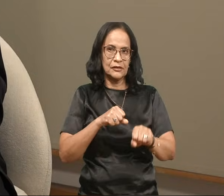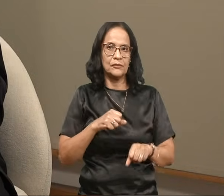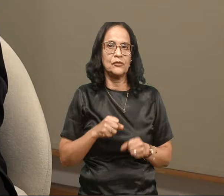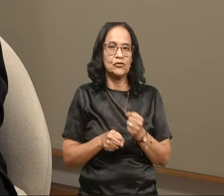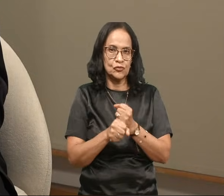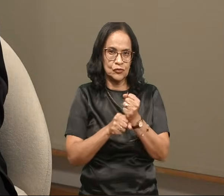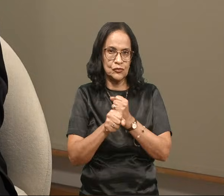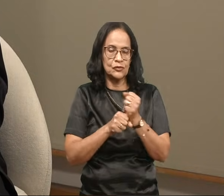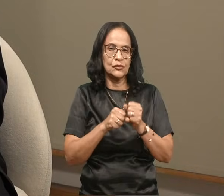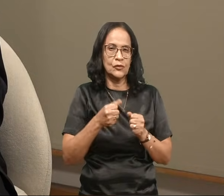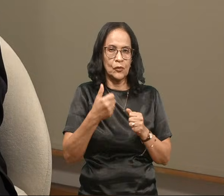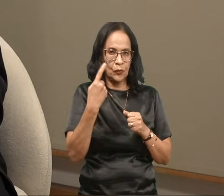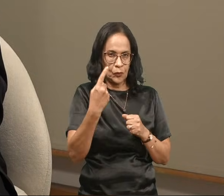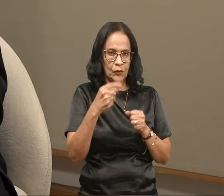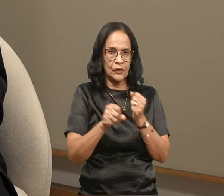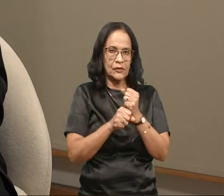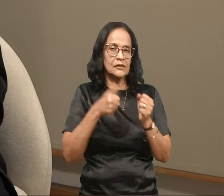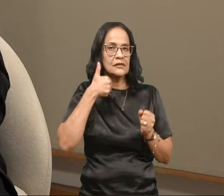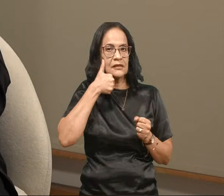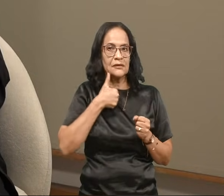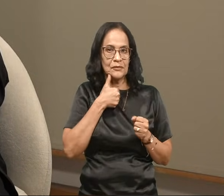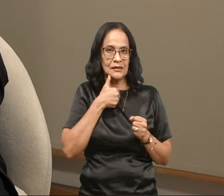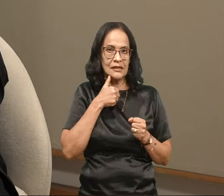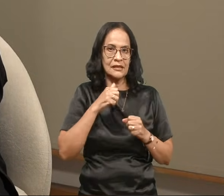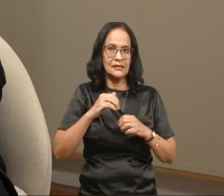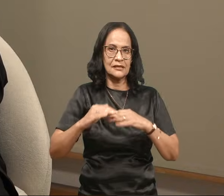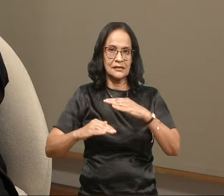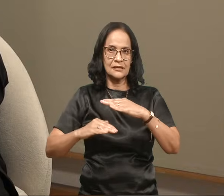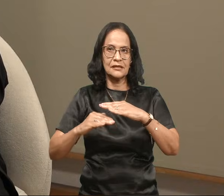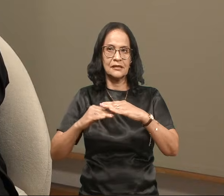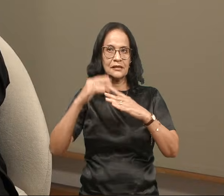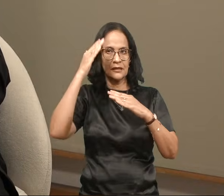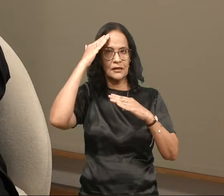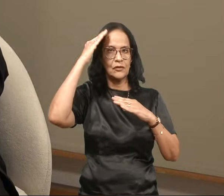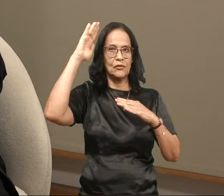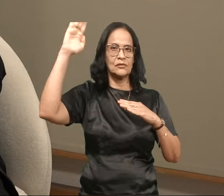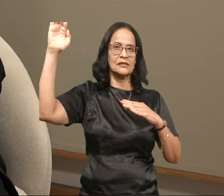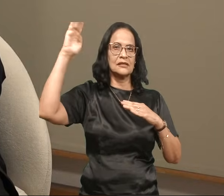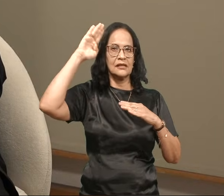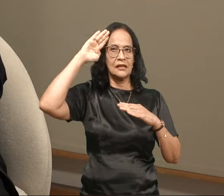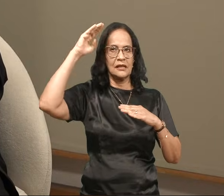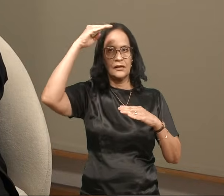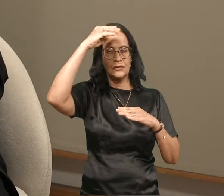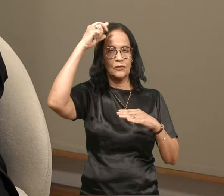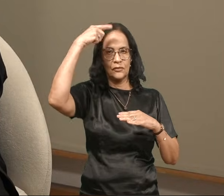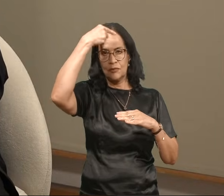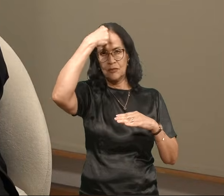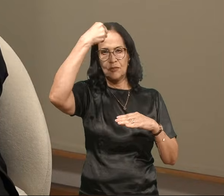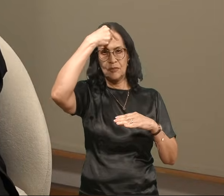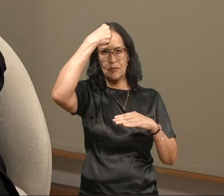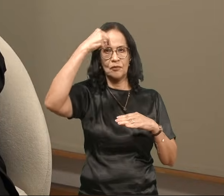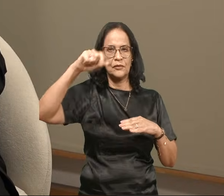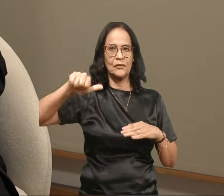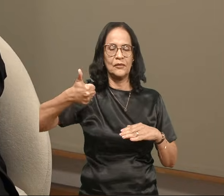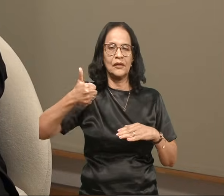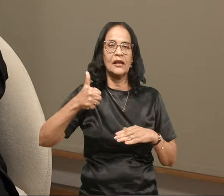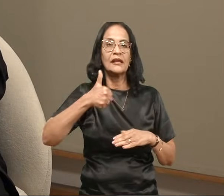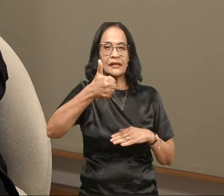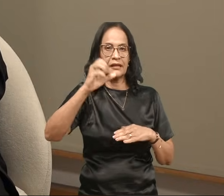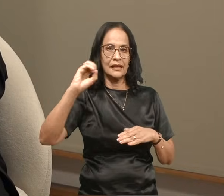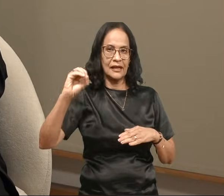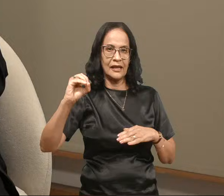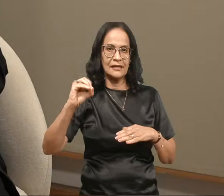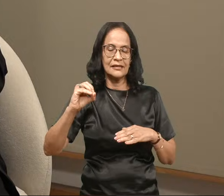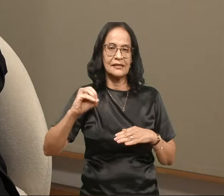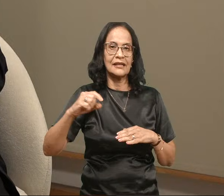trabalho, essas meninas estarão se graduando, então você não pode perder, às 10 horas da manhã, aqui no Templo da